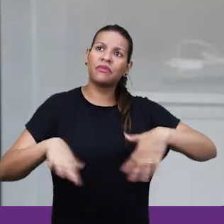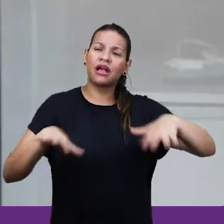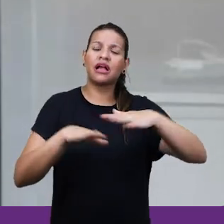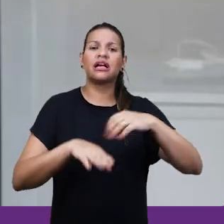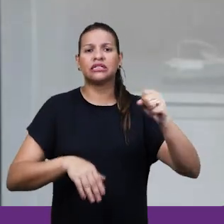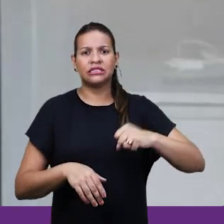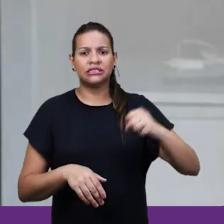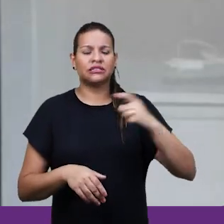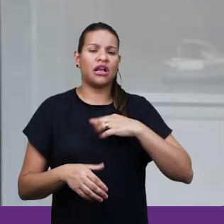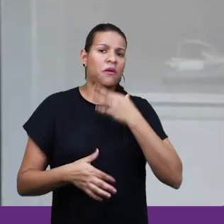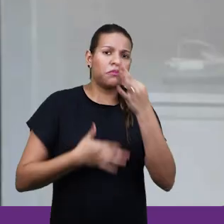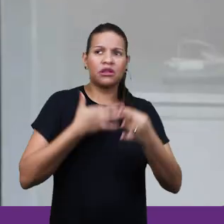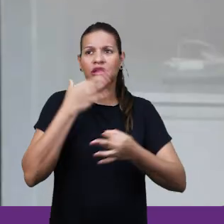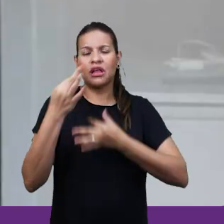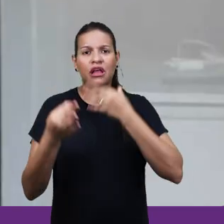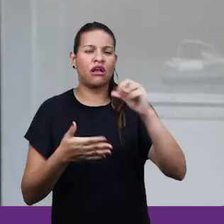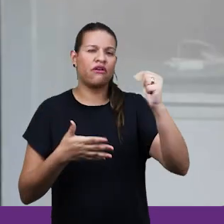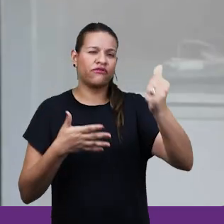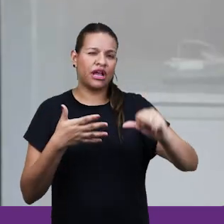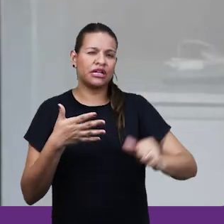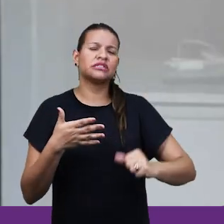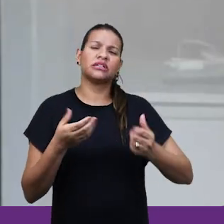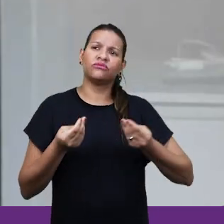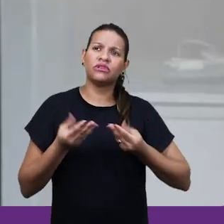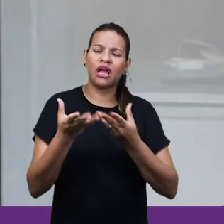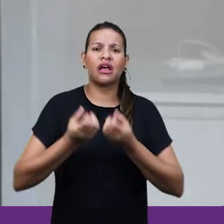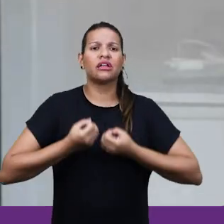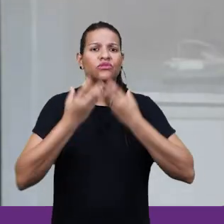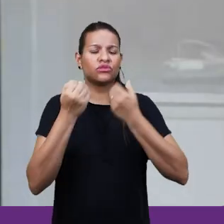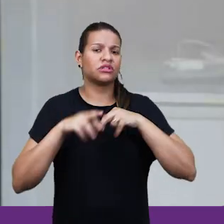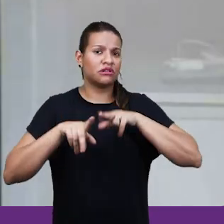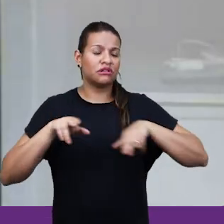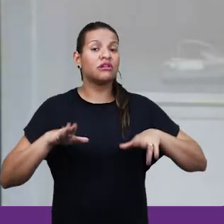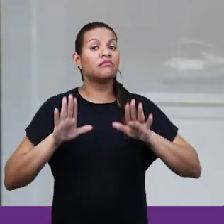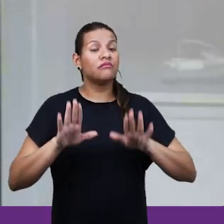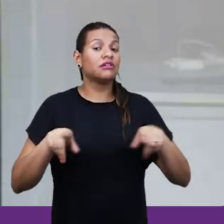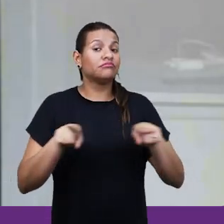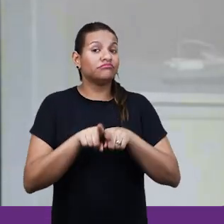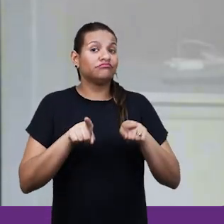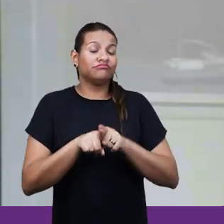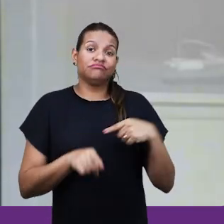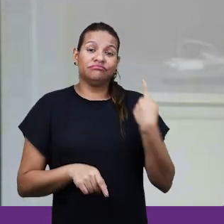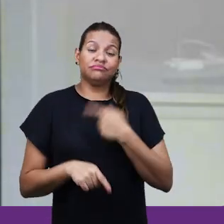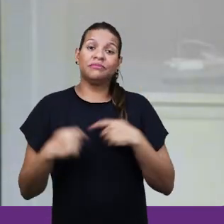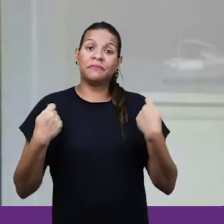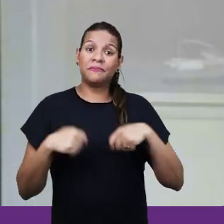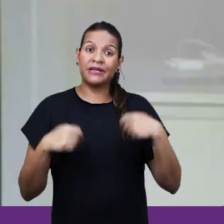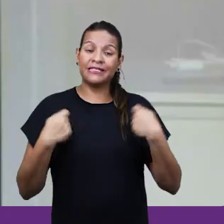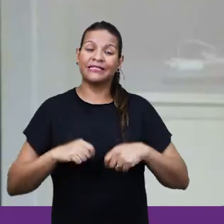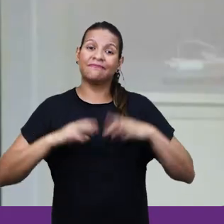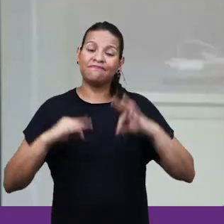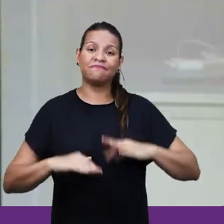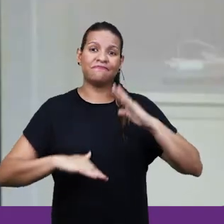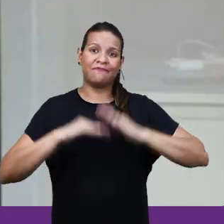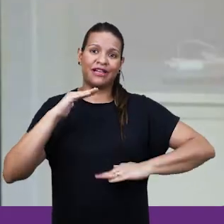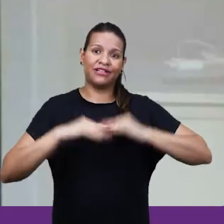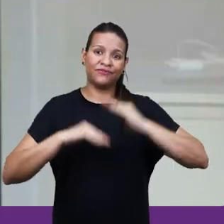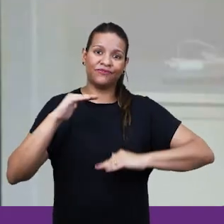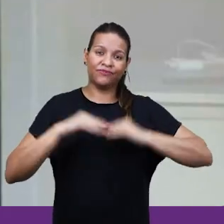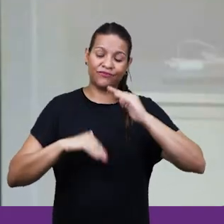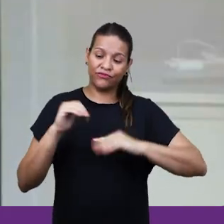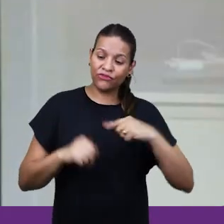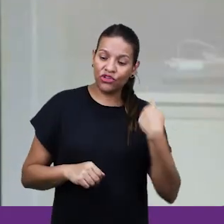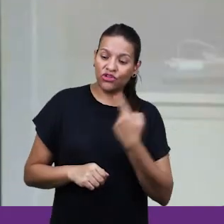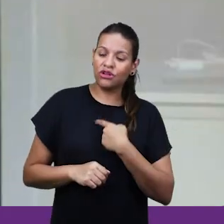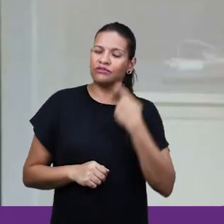e trazendo opiniões, avaliações, dados, mas a gente também precisa exercitar, então, essa